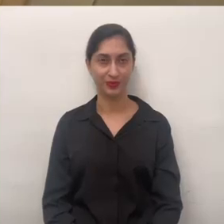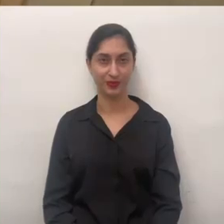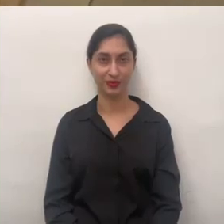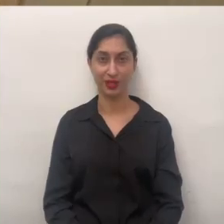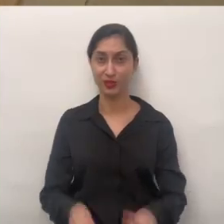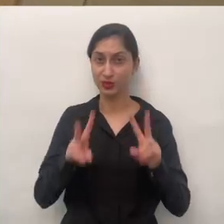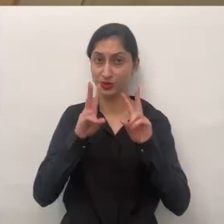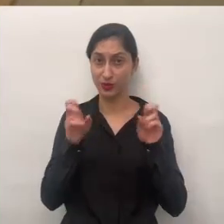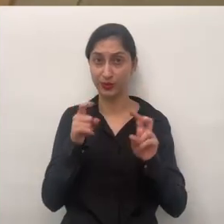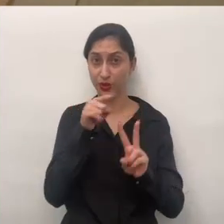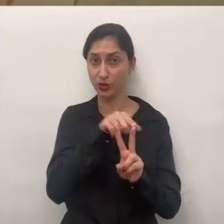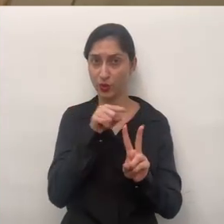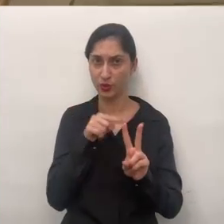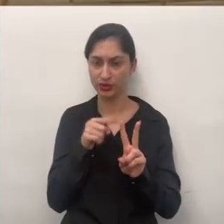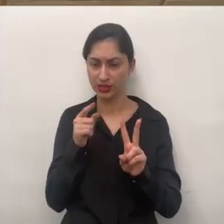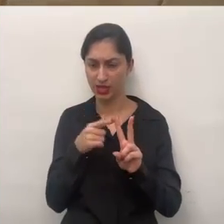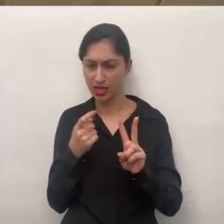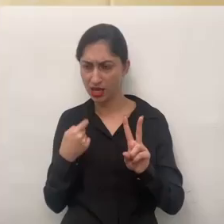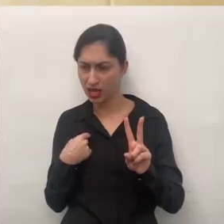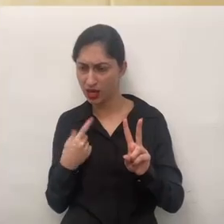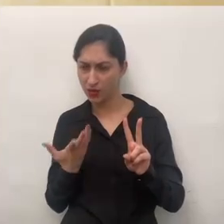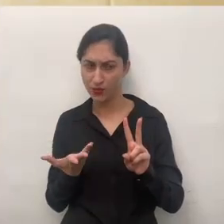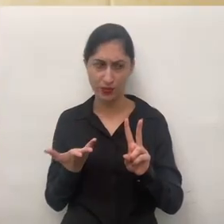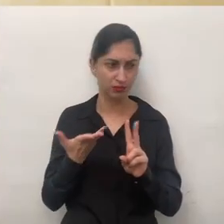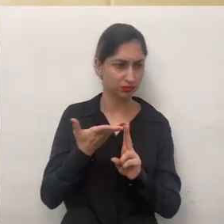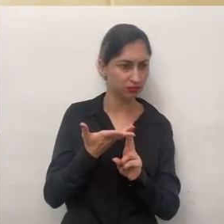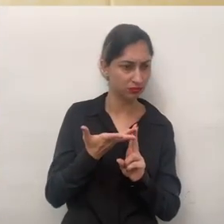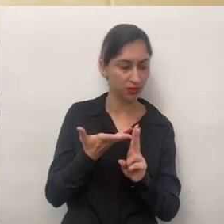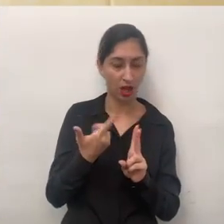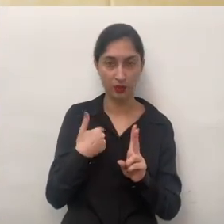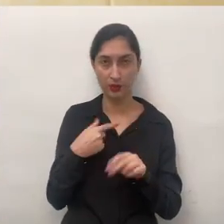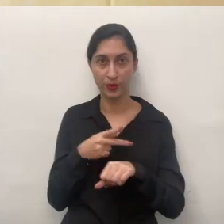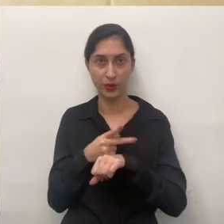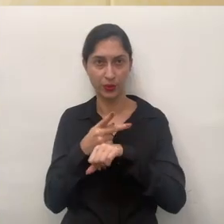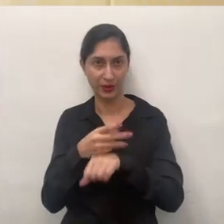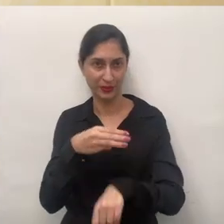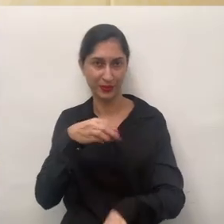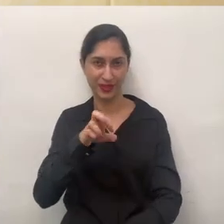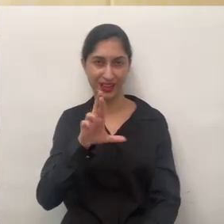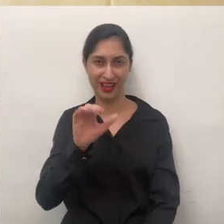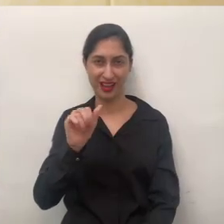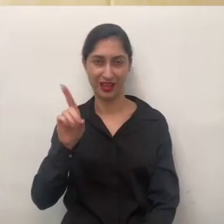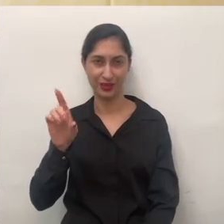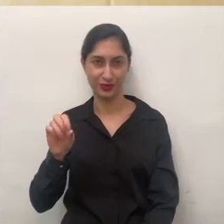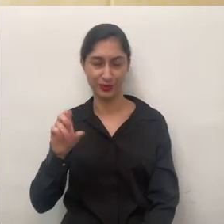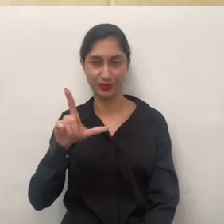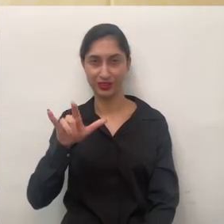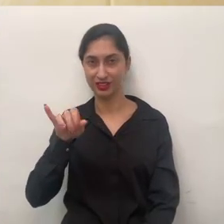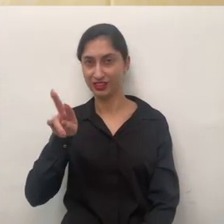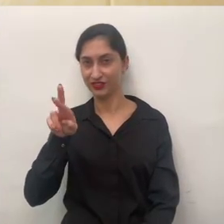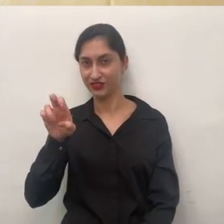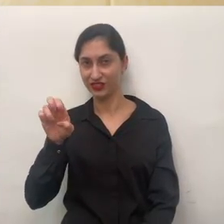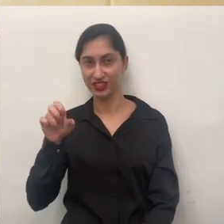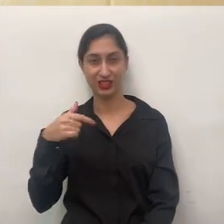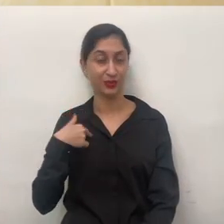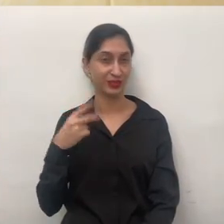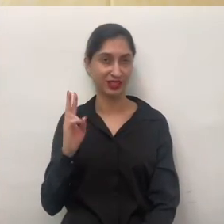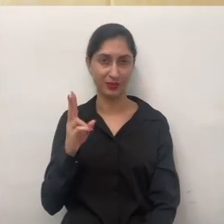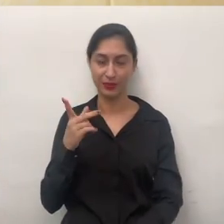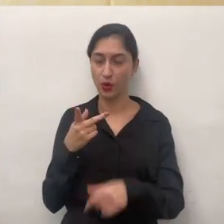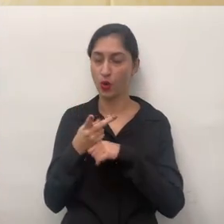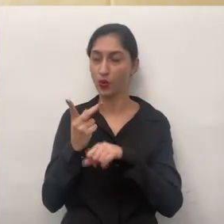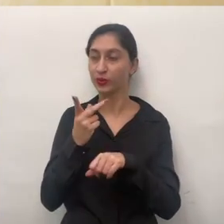E essa questão dos duplos, né, com o eu, aí eu busquei no Mercado Livre de novo, né, assim, que é uma